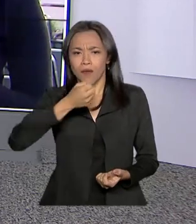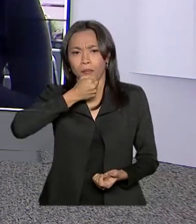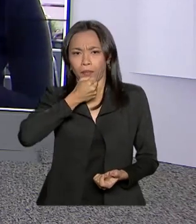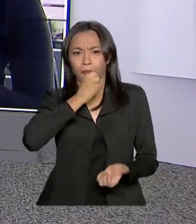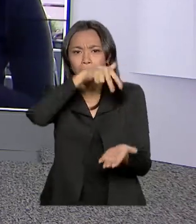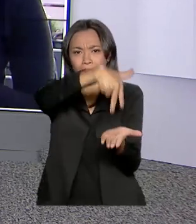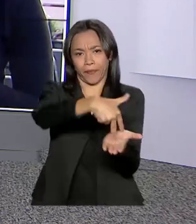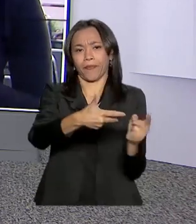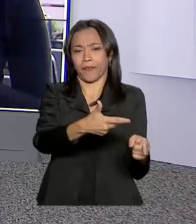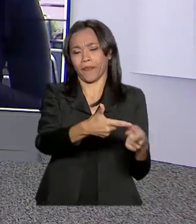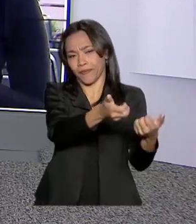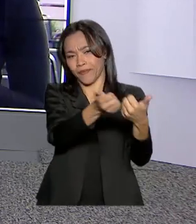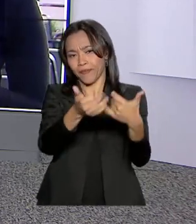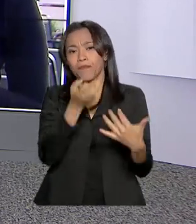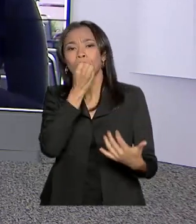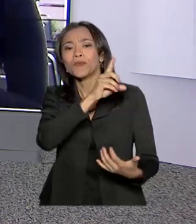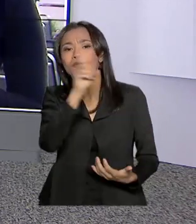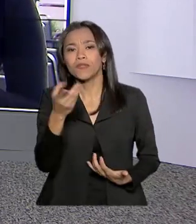lá. Bom dia, Gabriela.